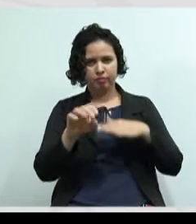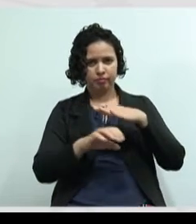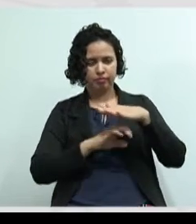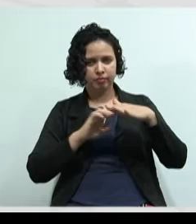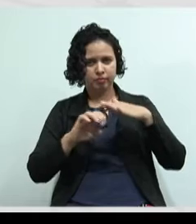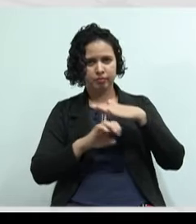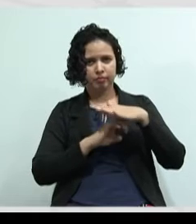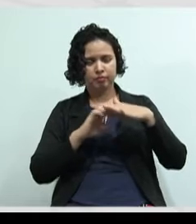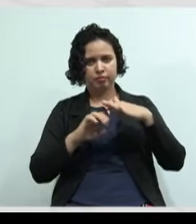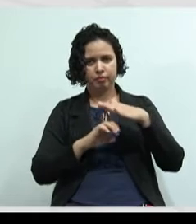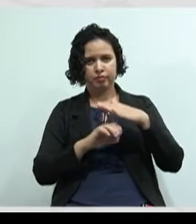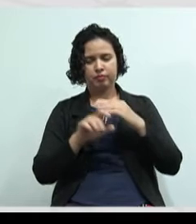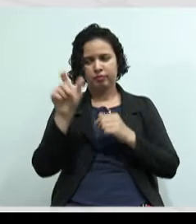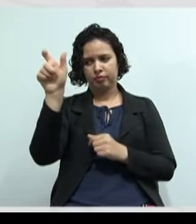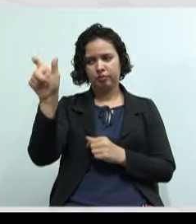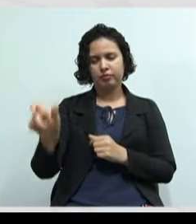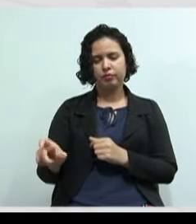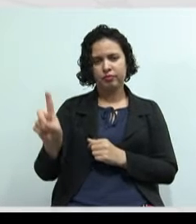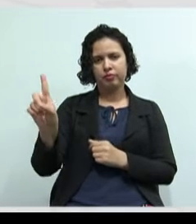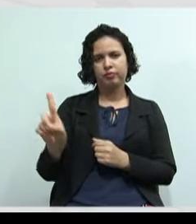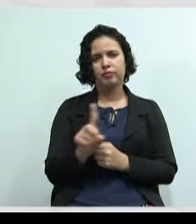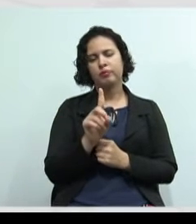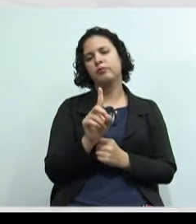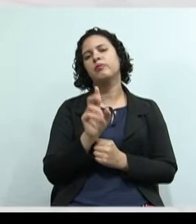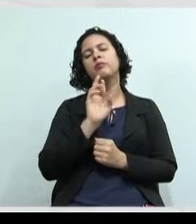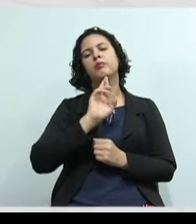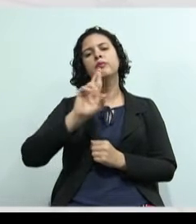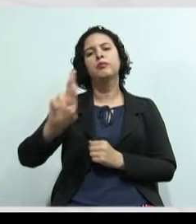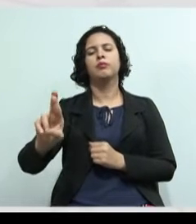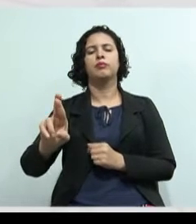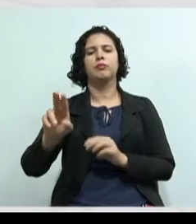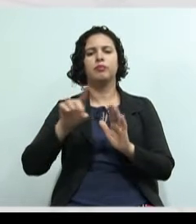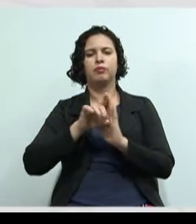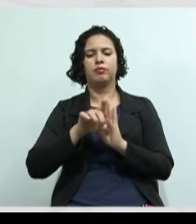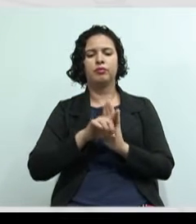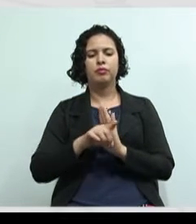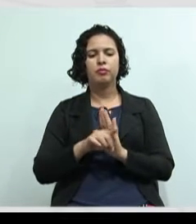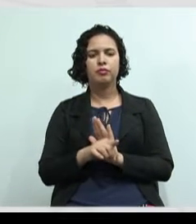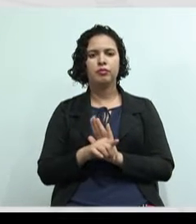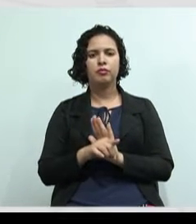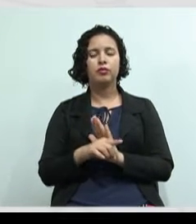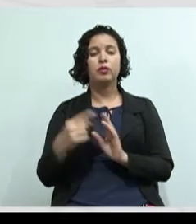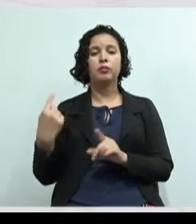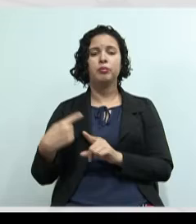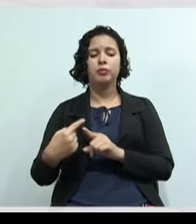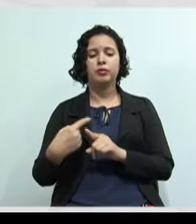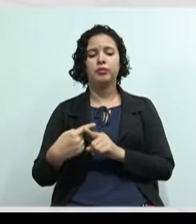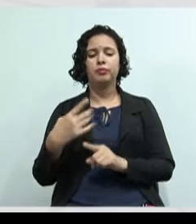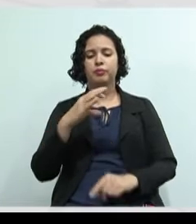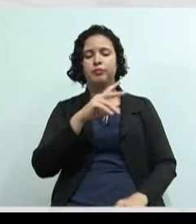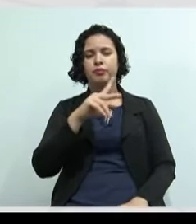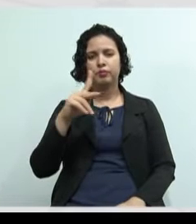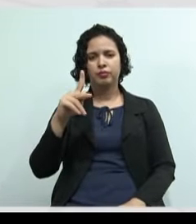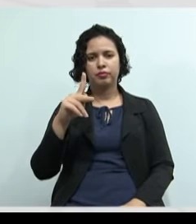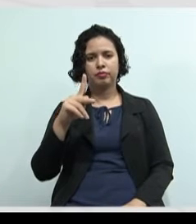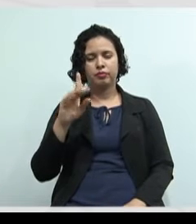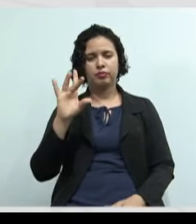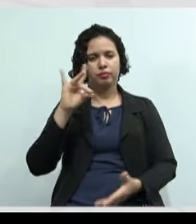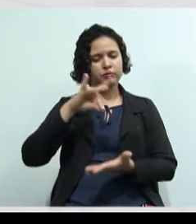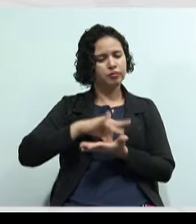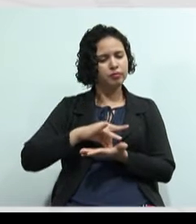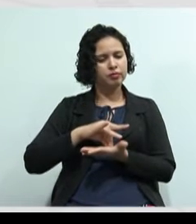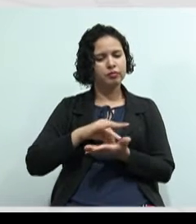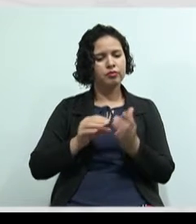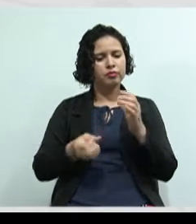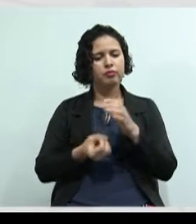organização frente aos clientes, com a finalidade de responder aos seguintes questionamentos: por que a cooperativa existe? O que a